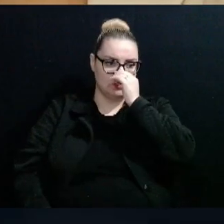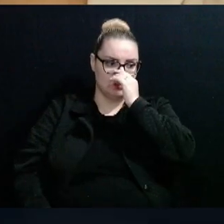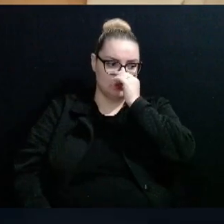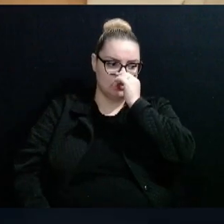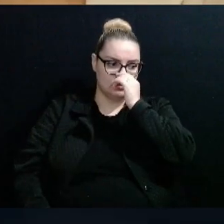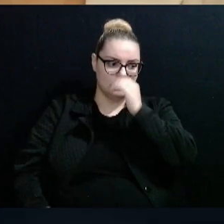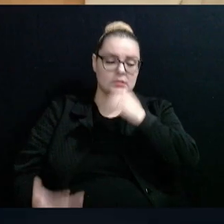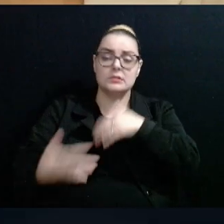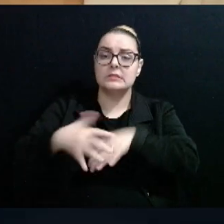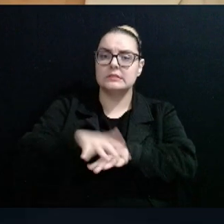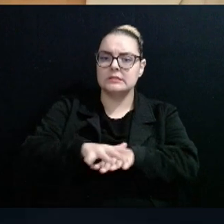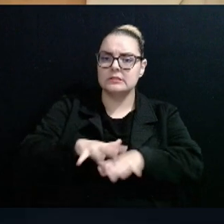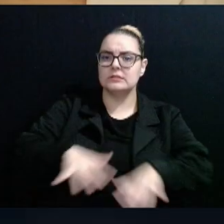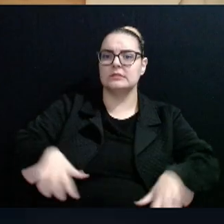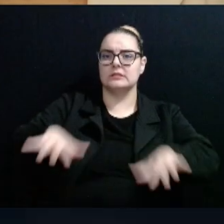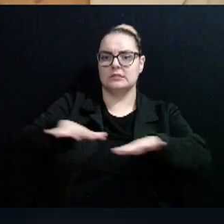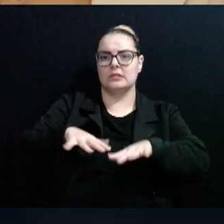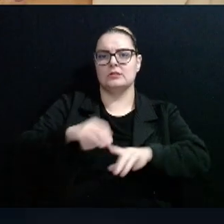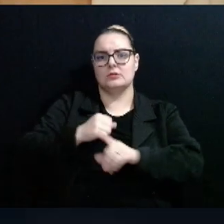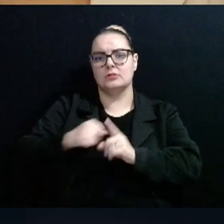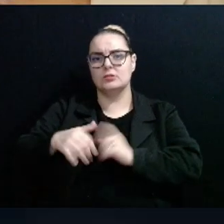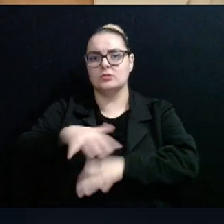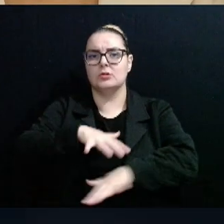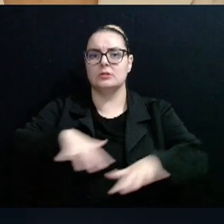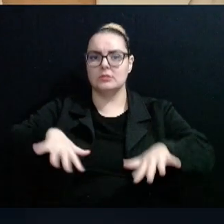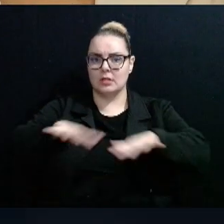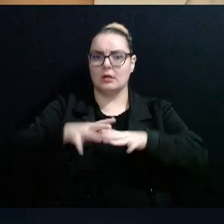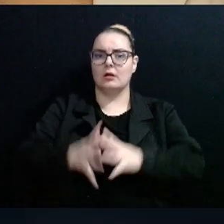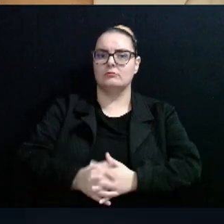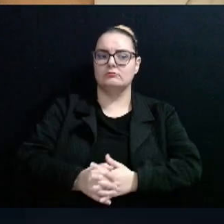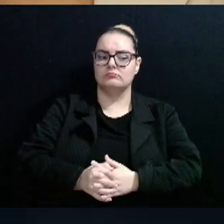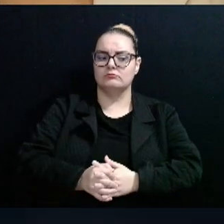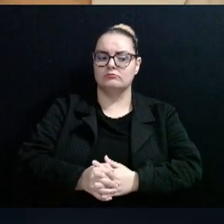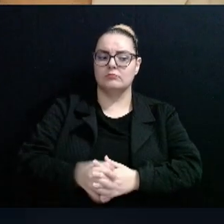nesse mundo social e, de repente, tendo